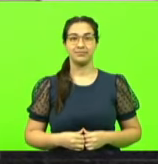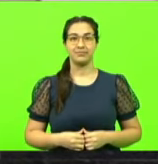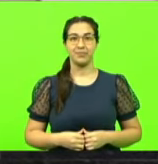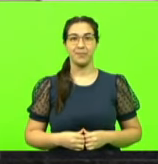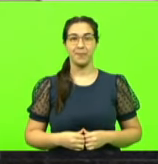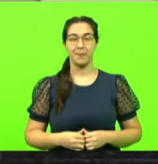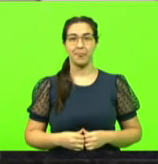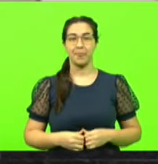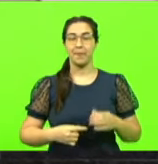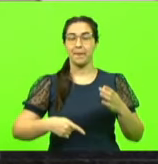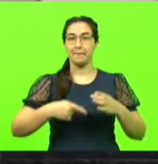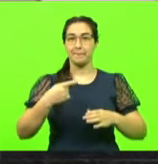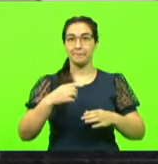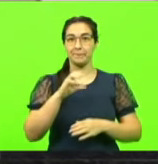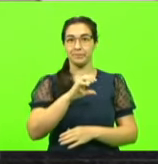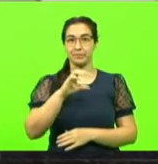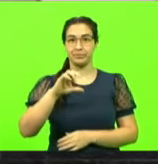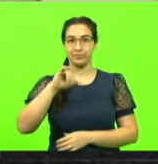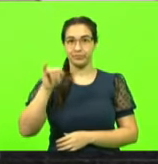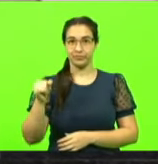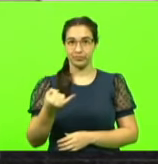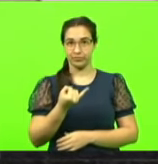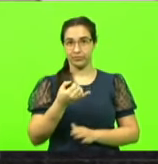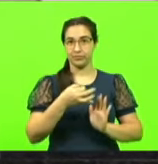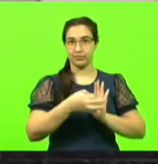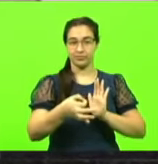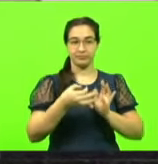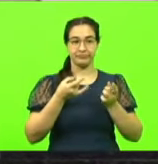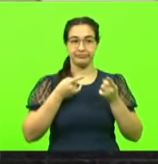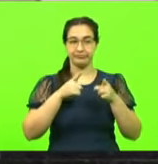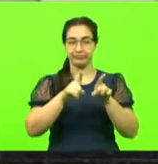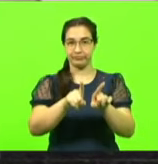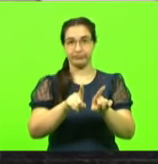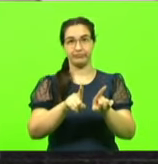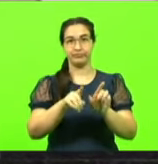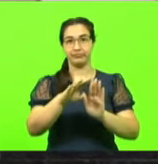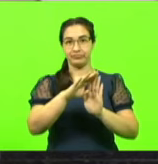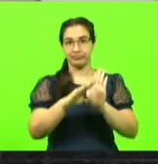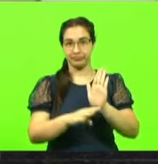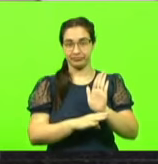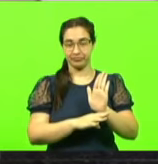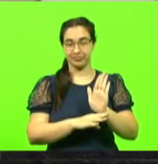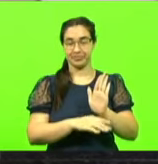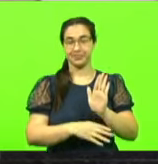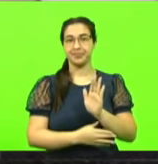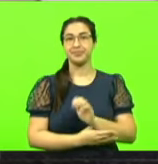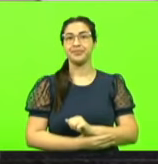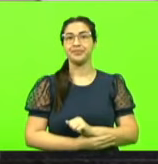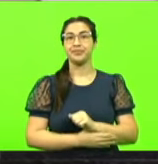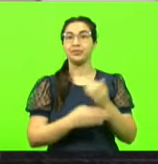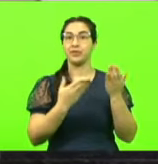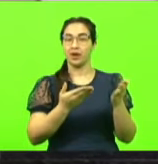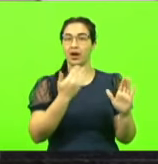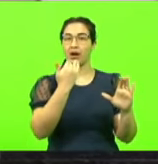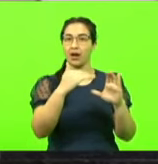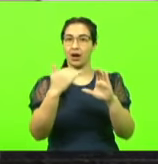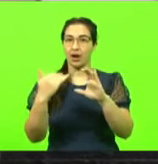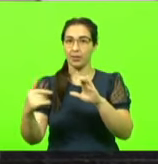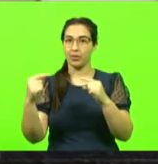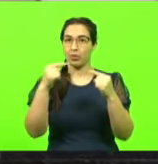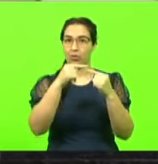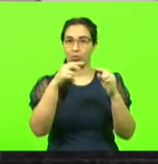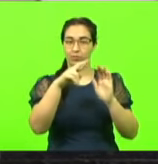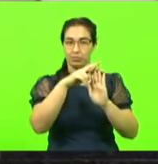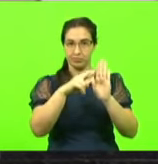A Comissão de Constituição e Justiça apresentou pareceres contrários às seguintes matérias e as mesmas terão seu encaminhamento conforme o